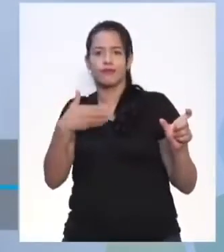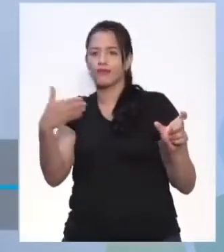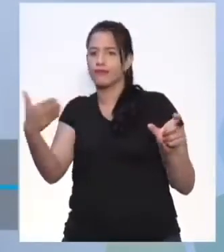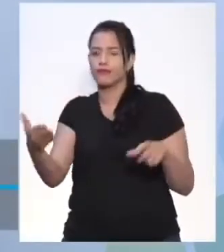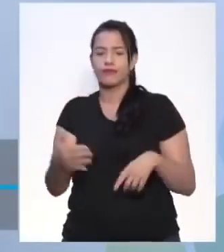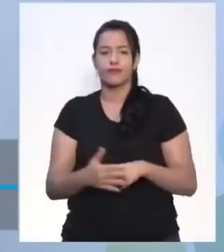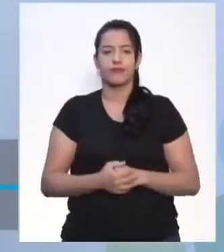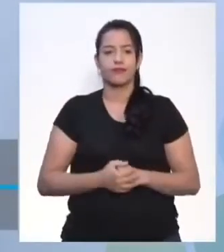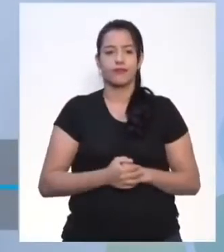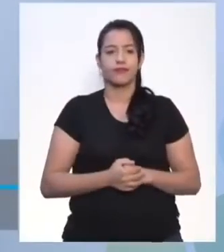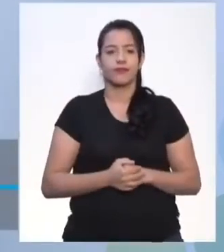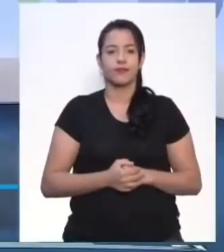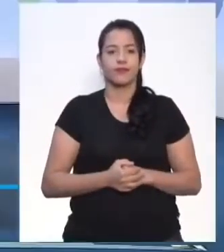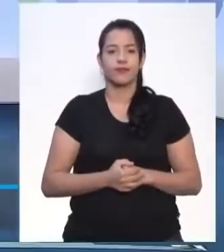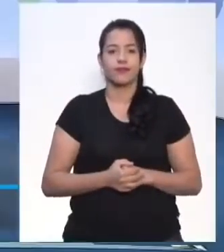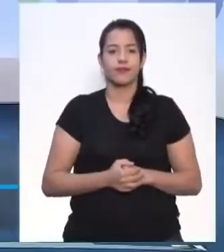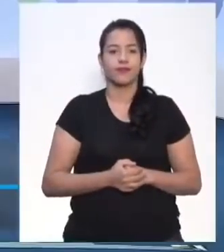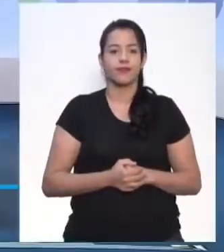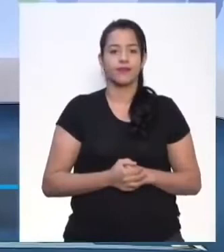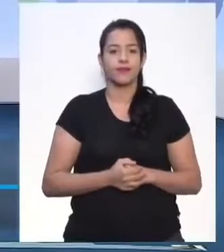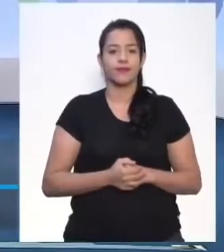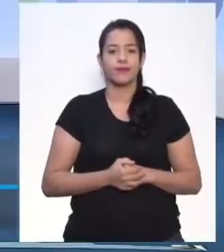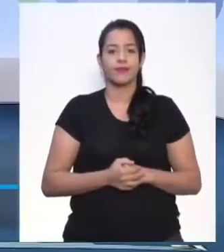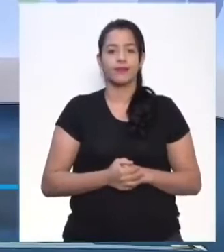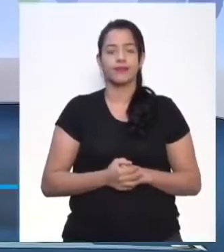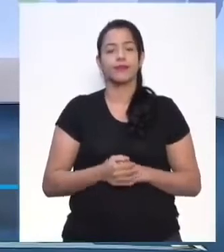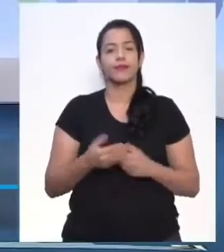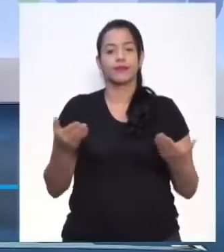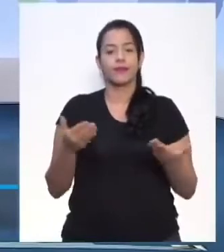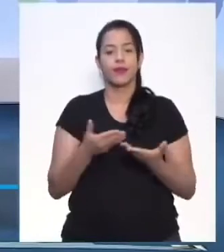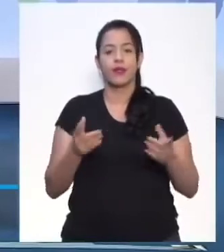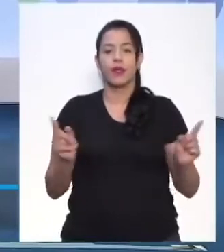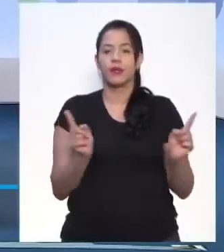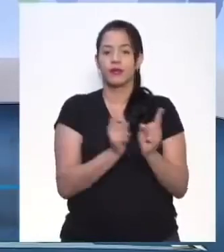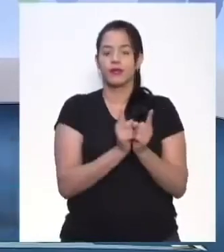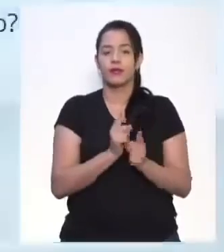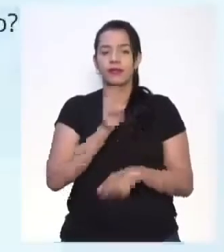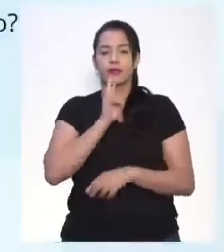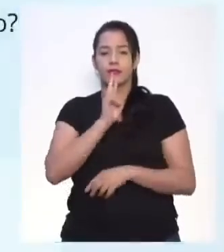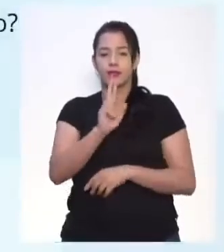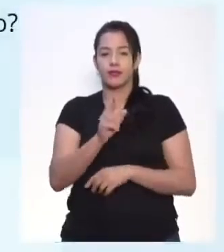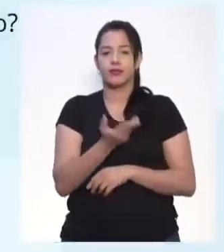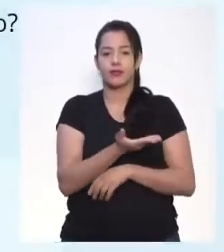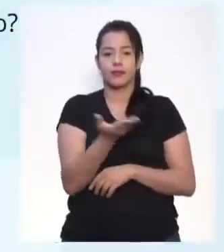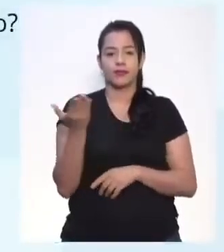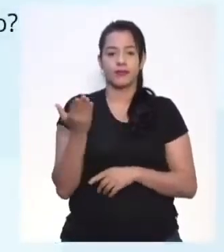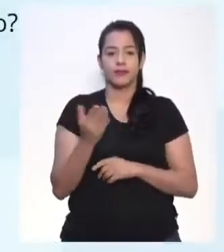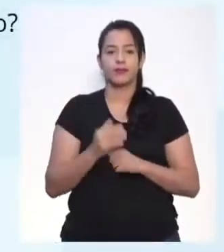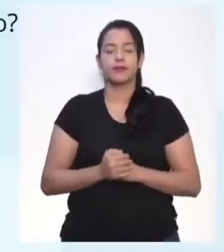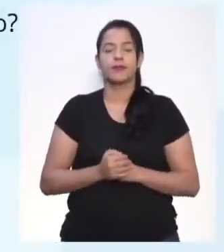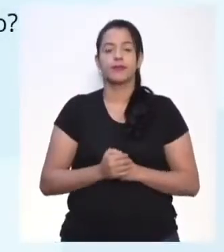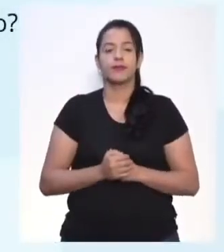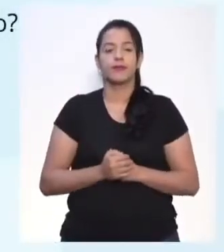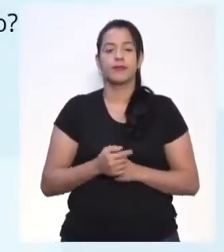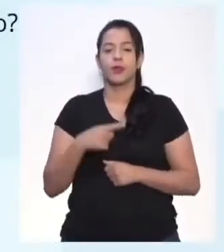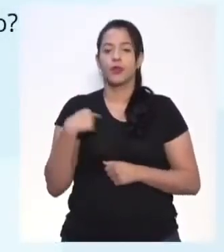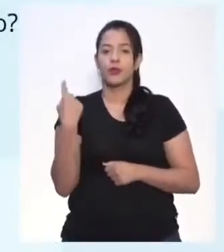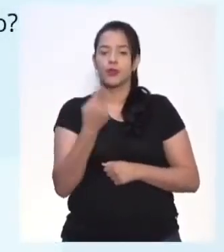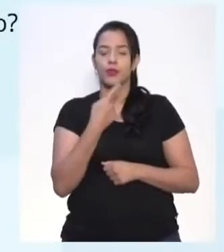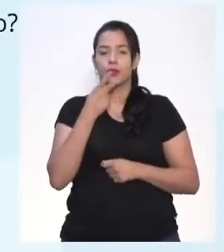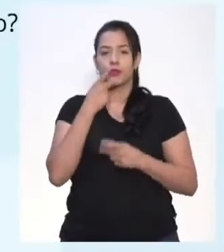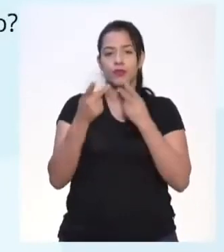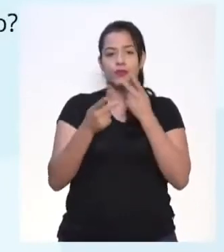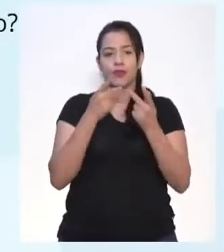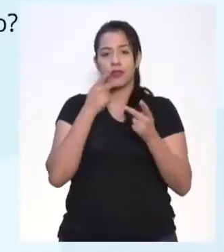bom? A partir desse trecho do videozinho, dá para vocês responderem, ok? E do que nós já falamos aqui